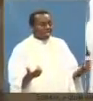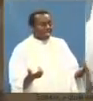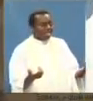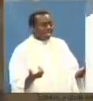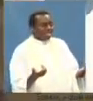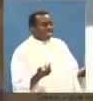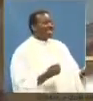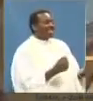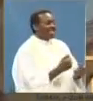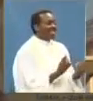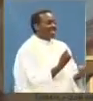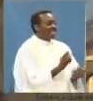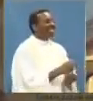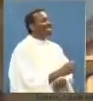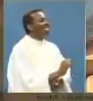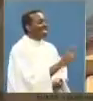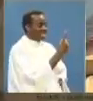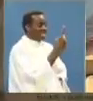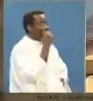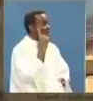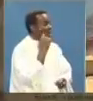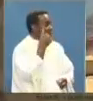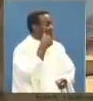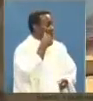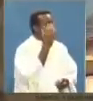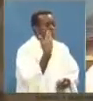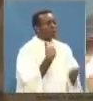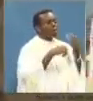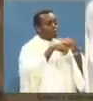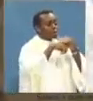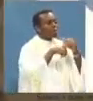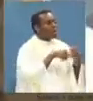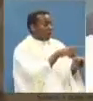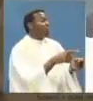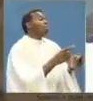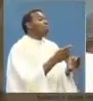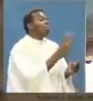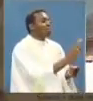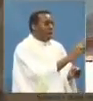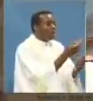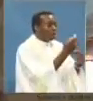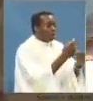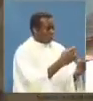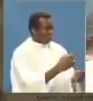Isso é perigoso. Né? Perigoso, hein? Quem vai ver vai pensar o quê? A